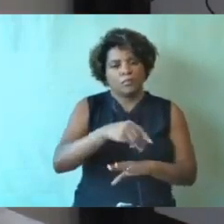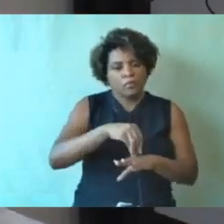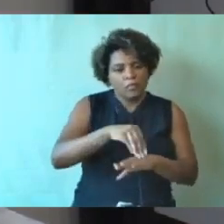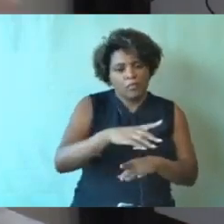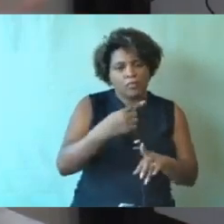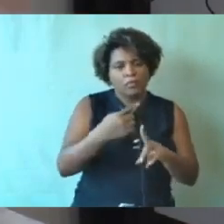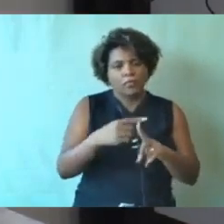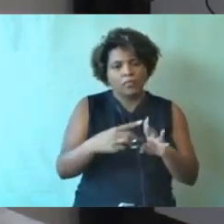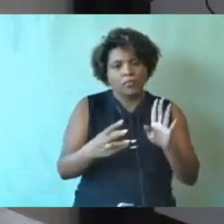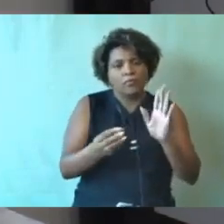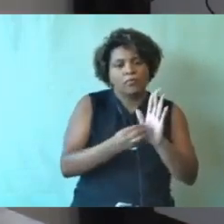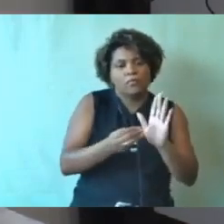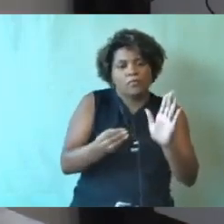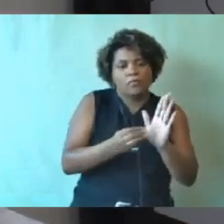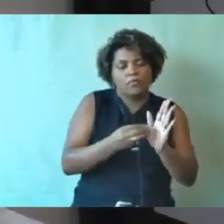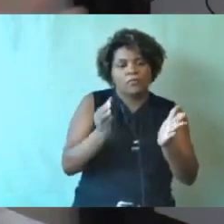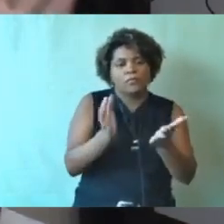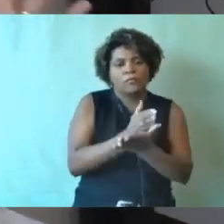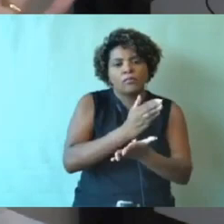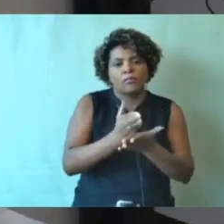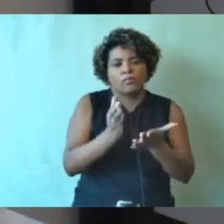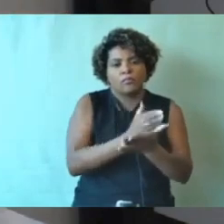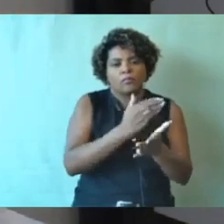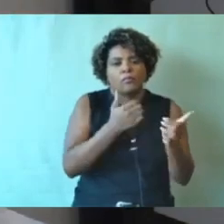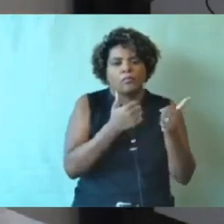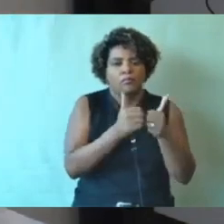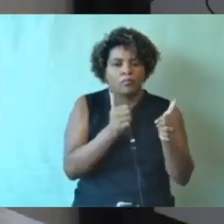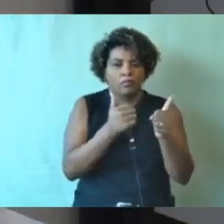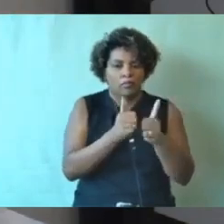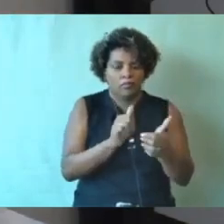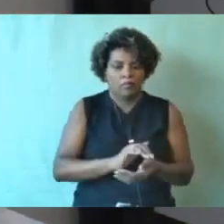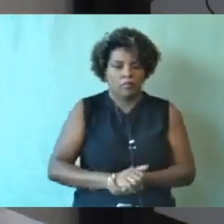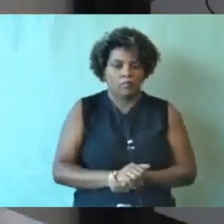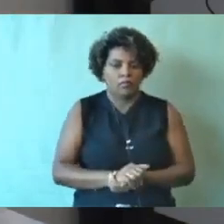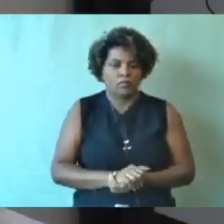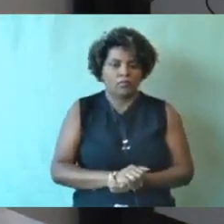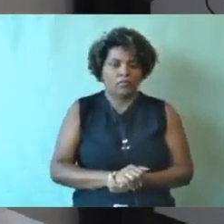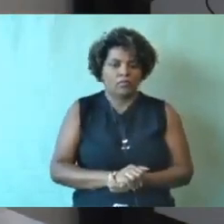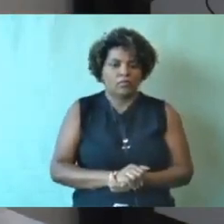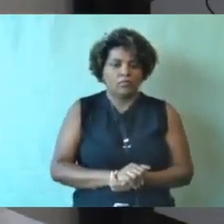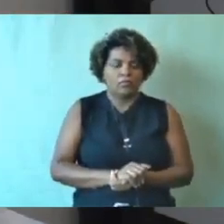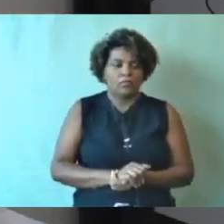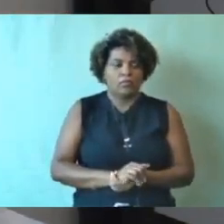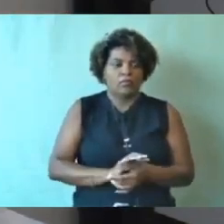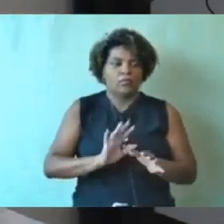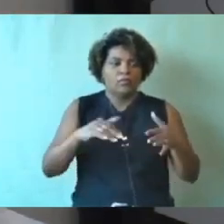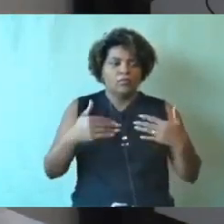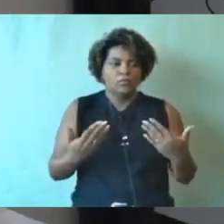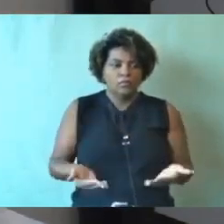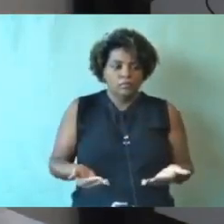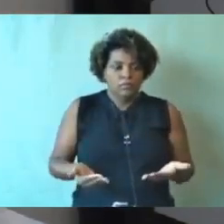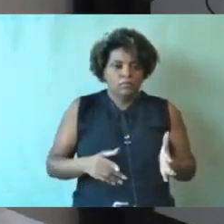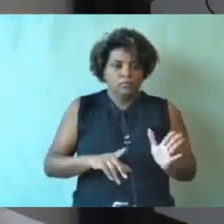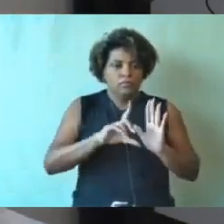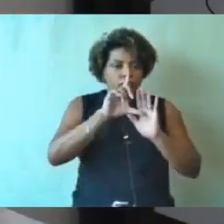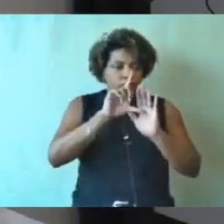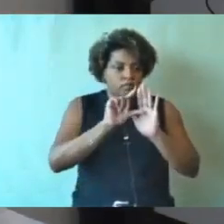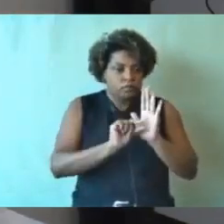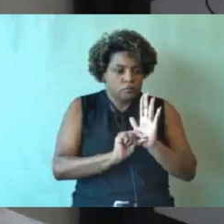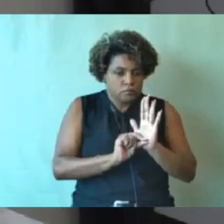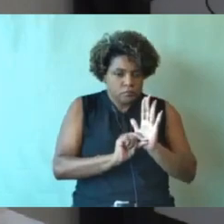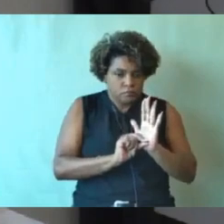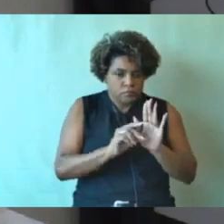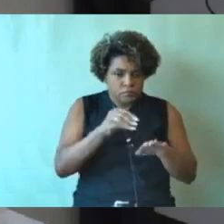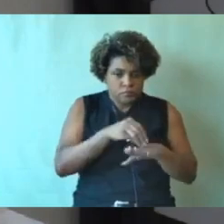linhas tais das empresas ABC, sei lá. Então, ela, em vez de repassar 30 milhões, ela repassou 29,